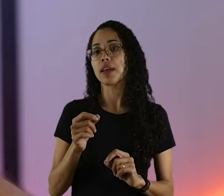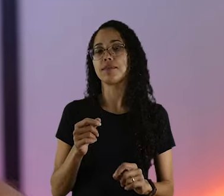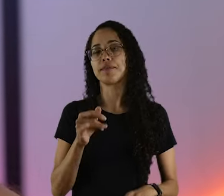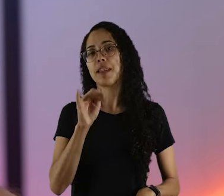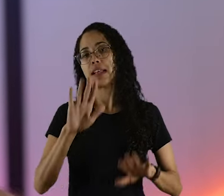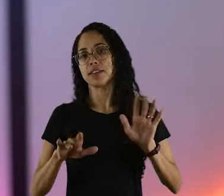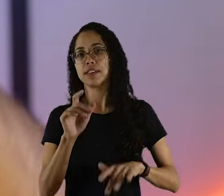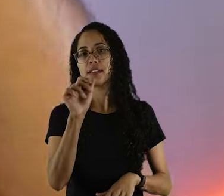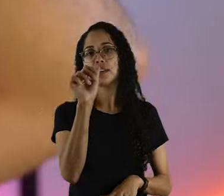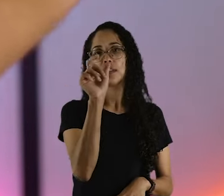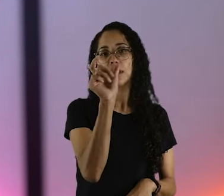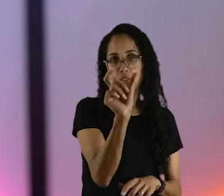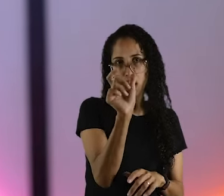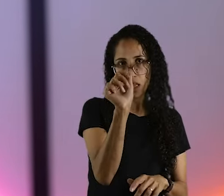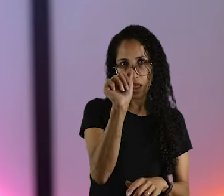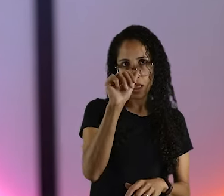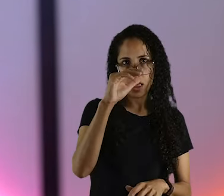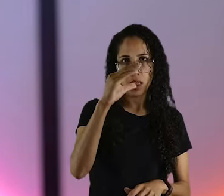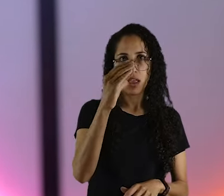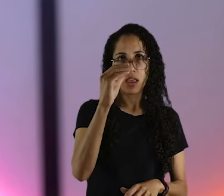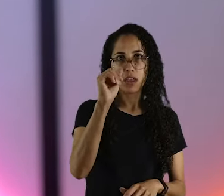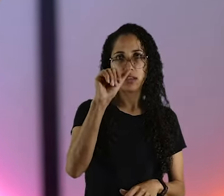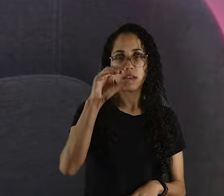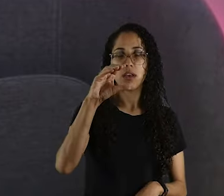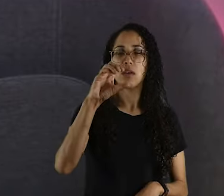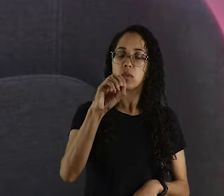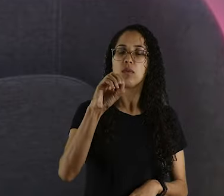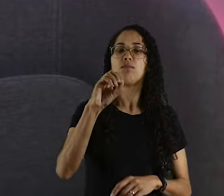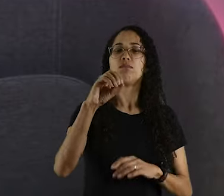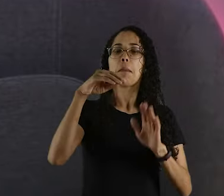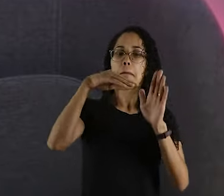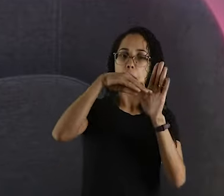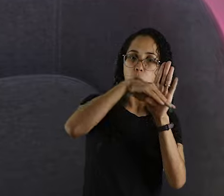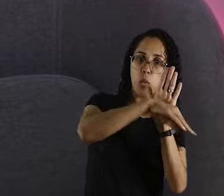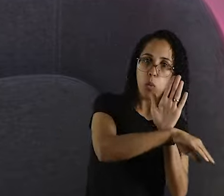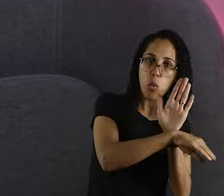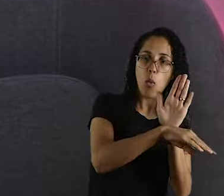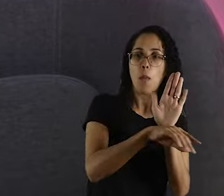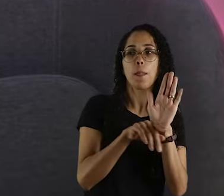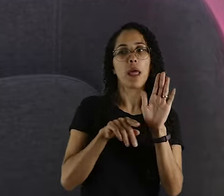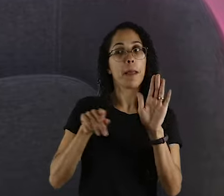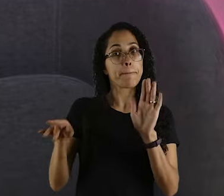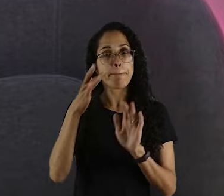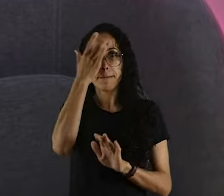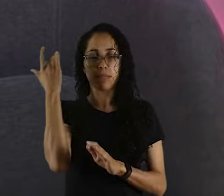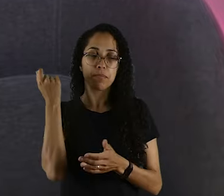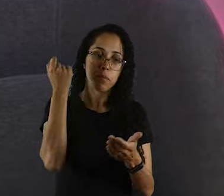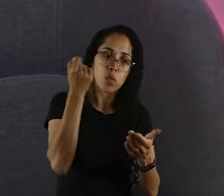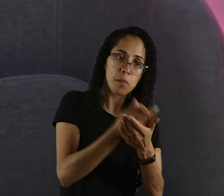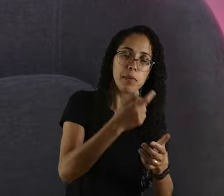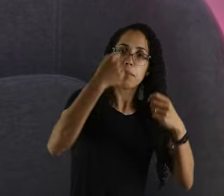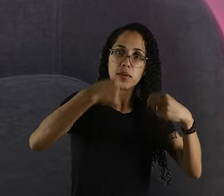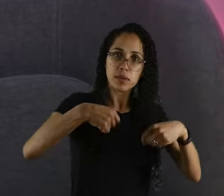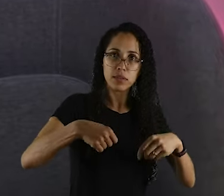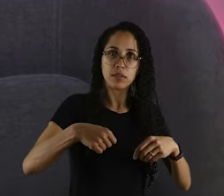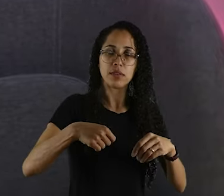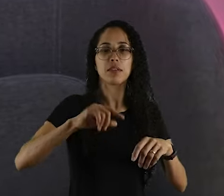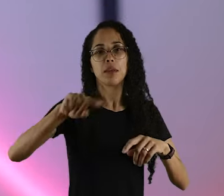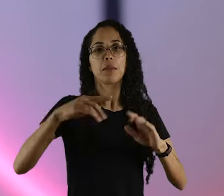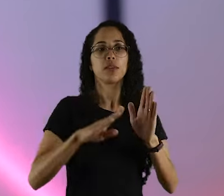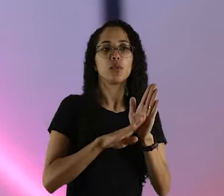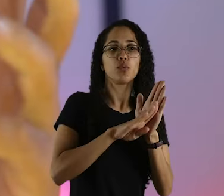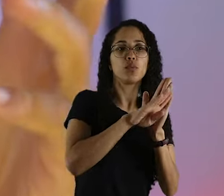valor abaixo, para vender ela com valor acima. Só que eu não tinha essa dinâmica, esse entendimento geral ainda. Aí